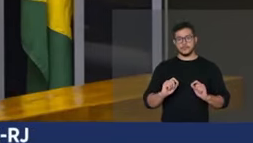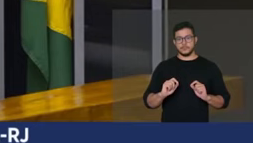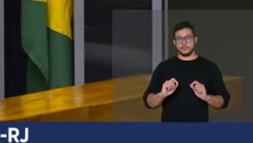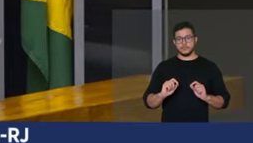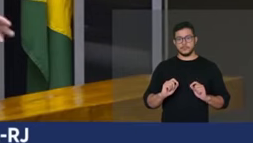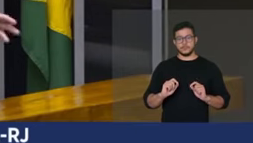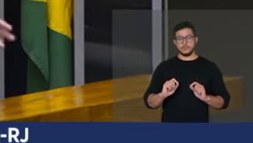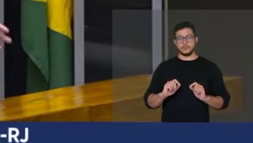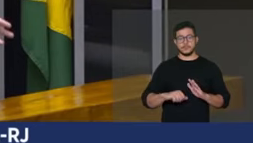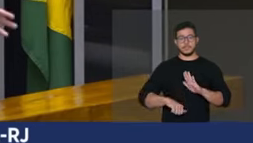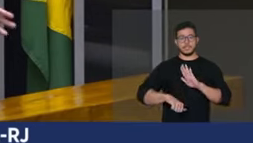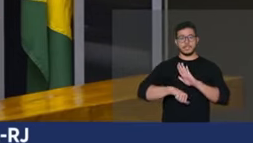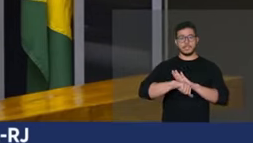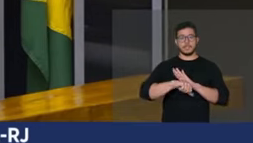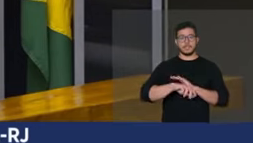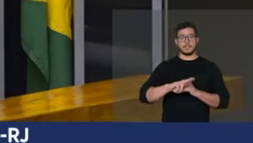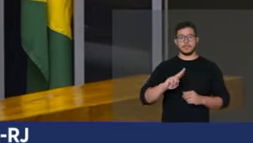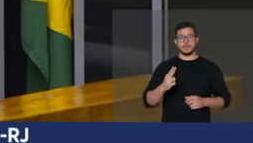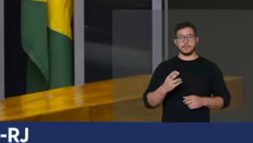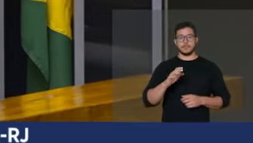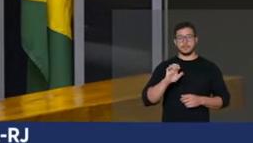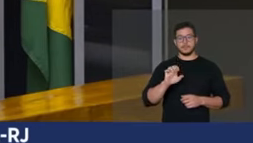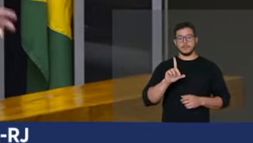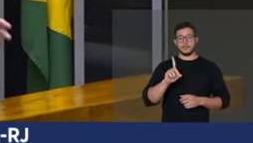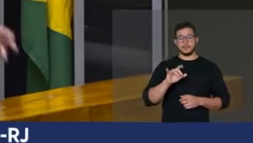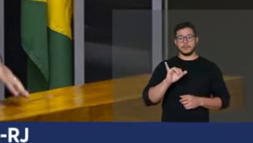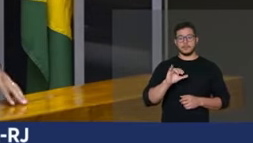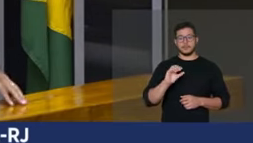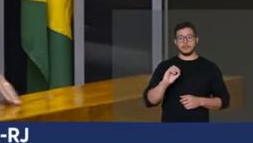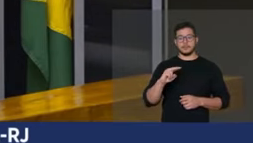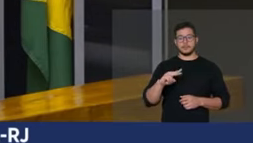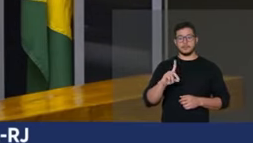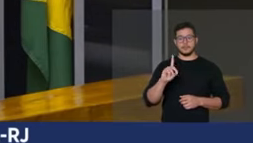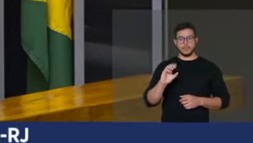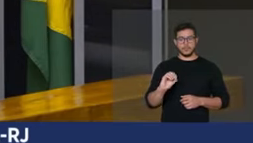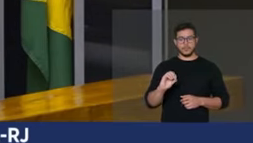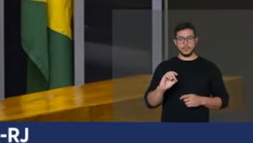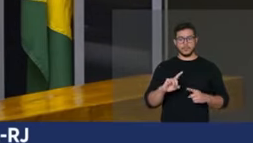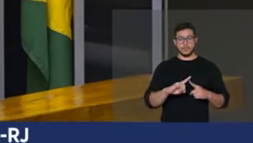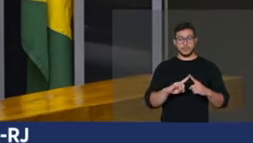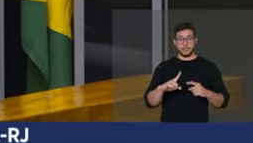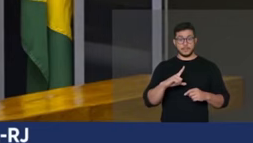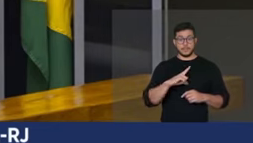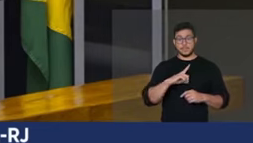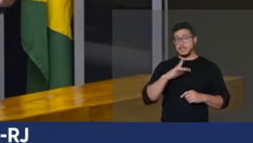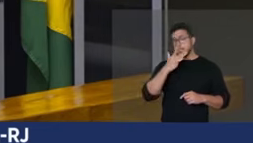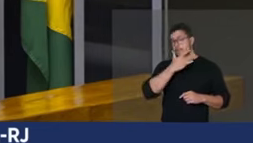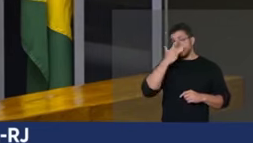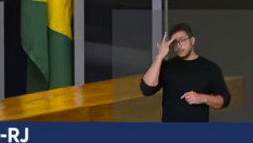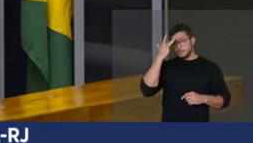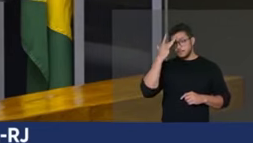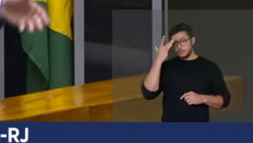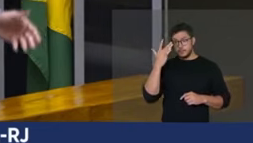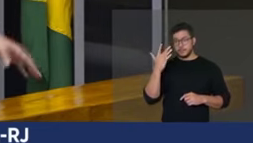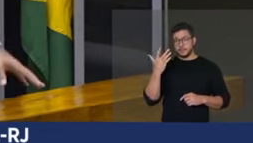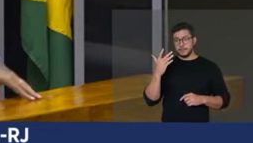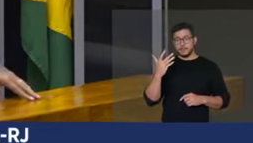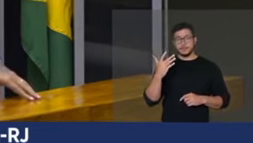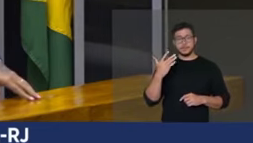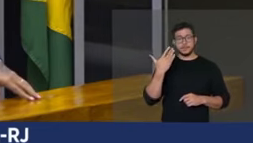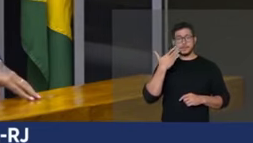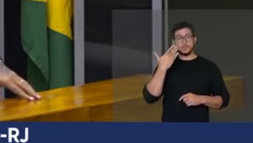crimes hediondos. Mas muitos desconhecem quais são os crimes hediondos. Existe uma lei que tipifica os